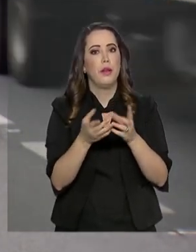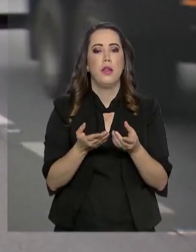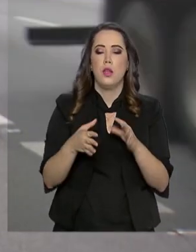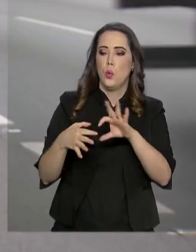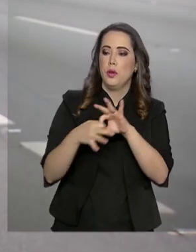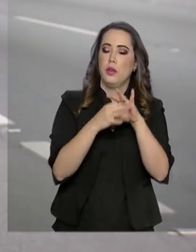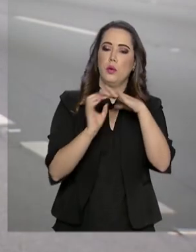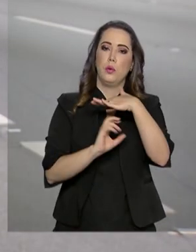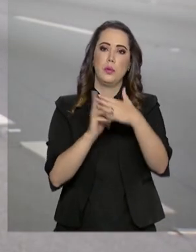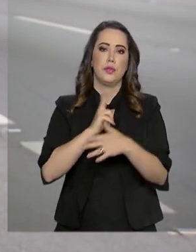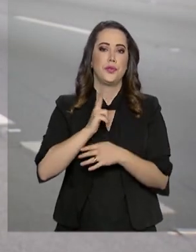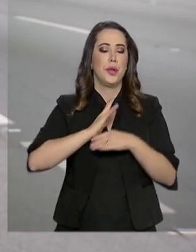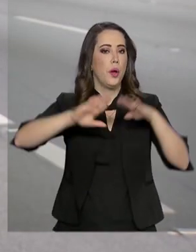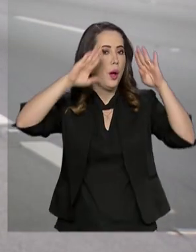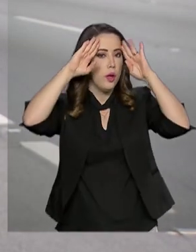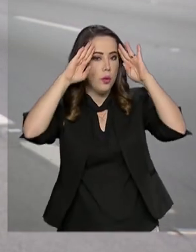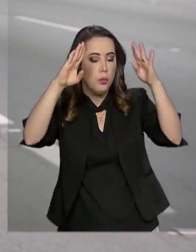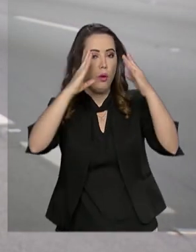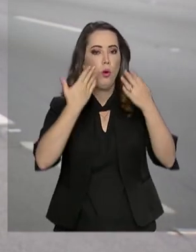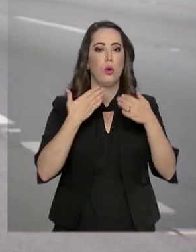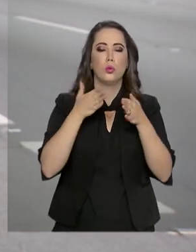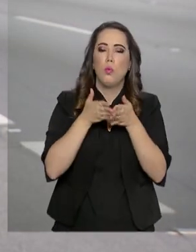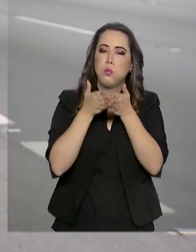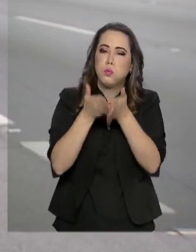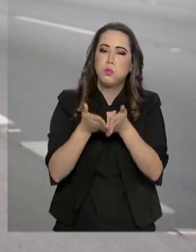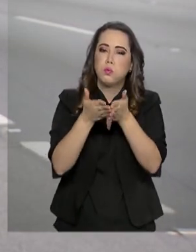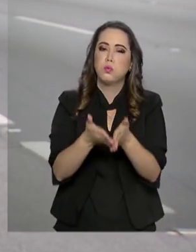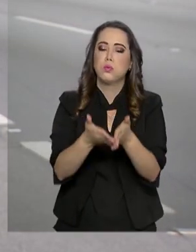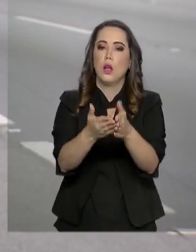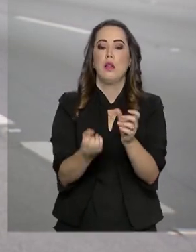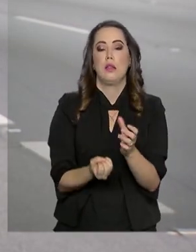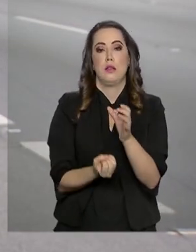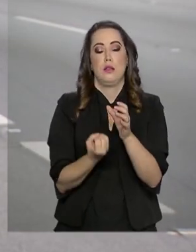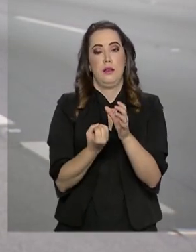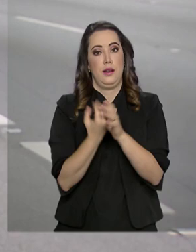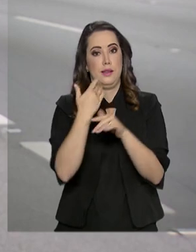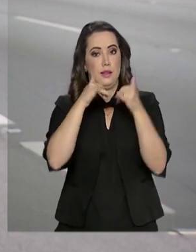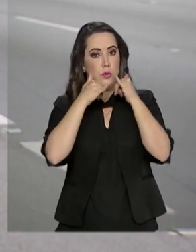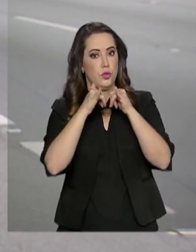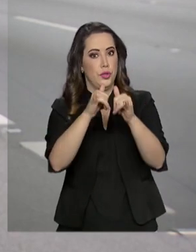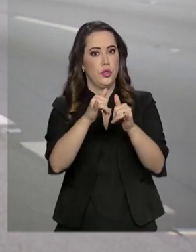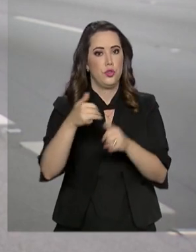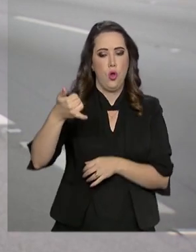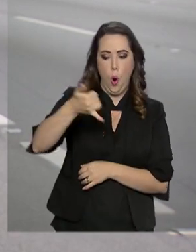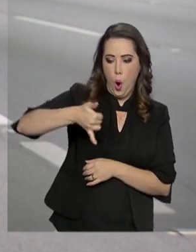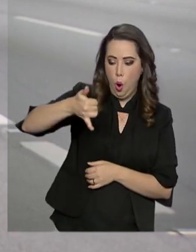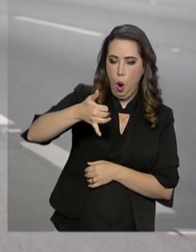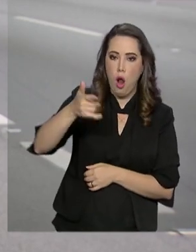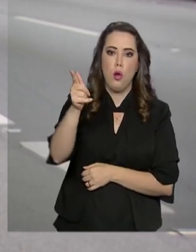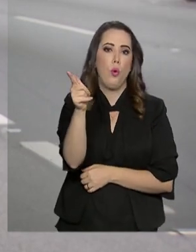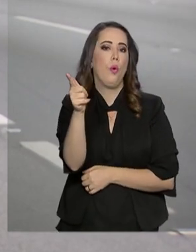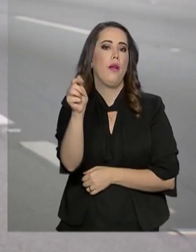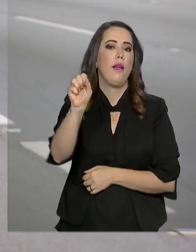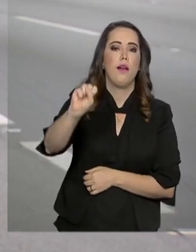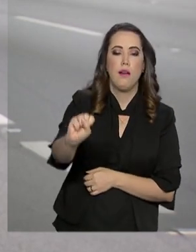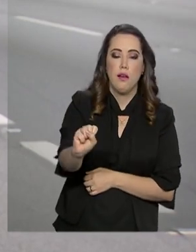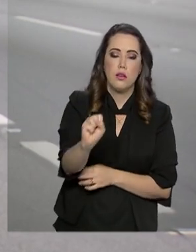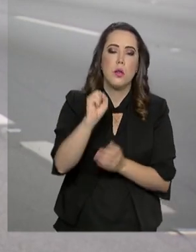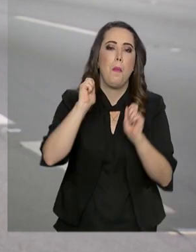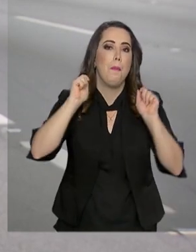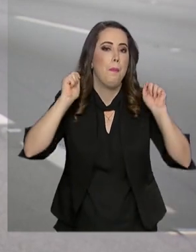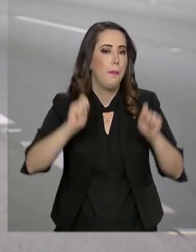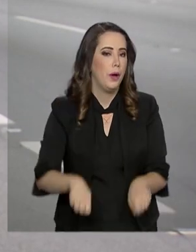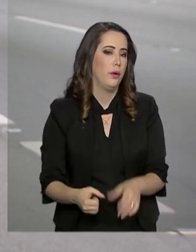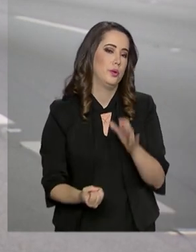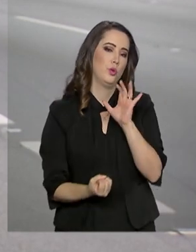ferrovias, portos, geração de energia, hidrovia, mineração, óleo e gás. Iniciativas que podem gerar dois